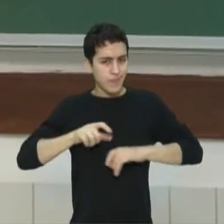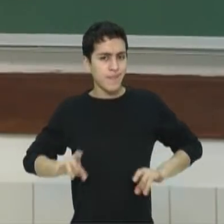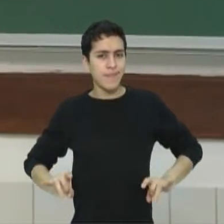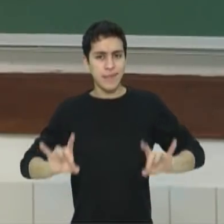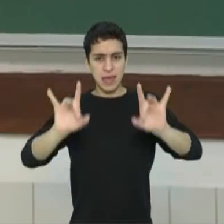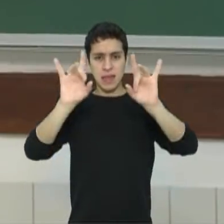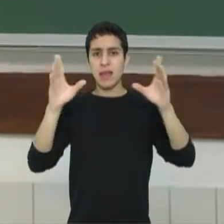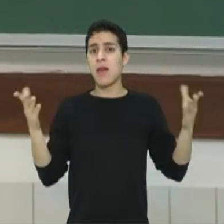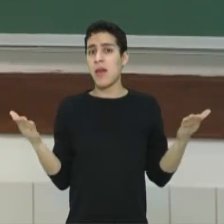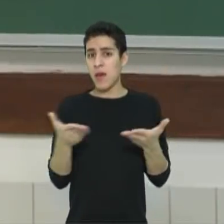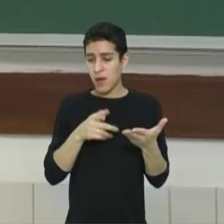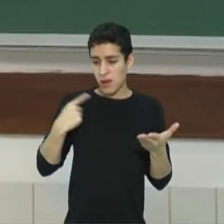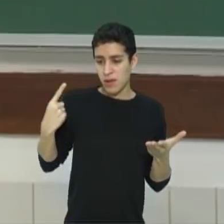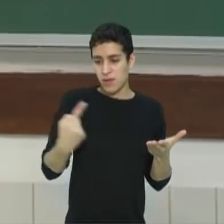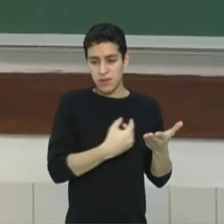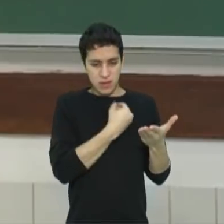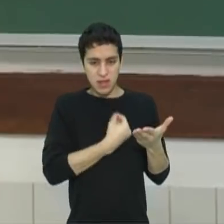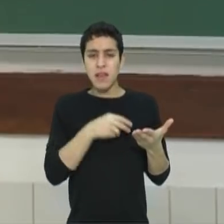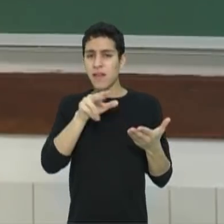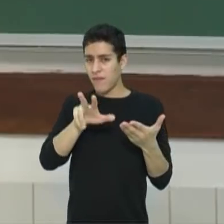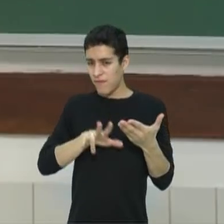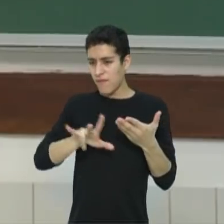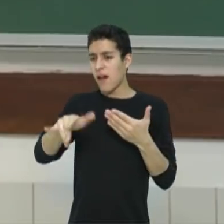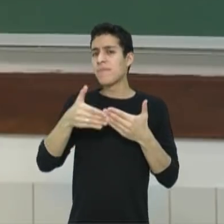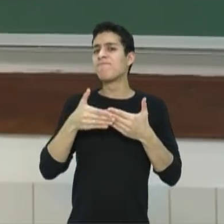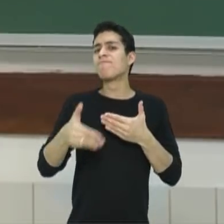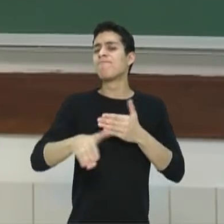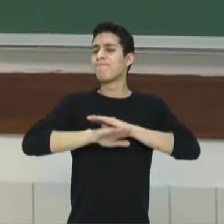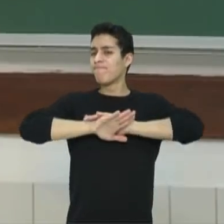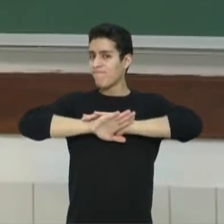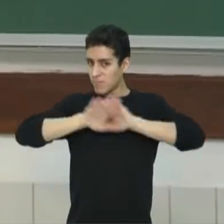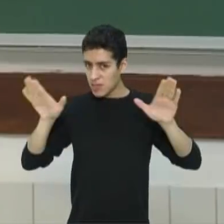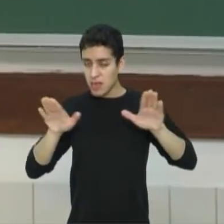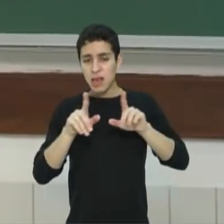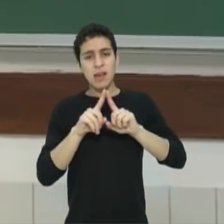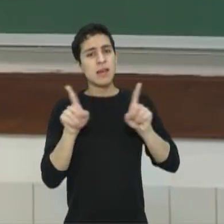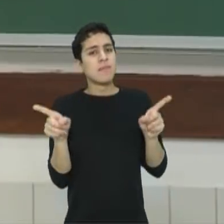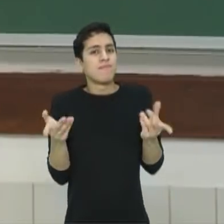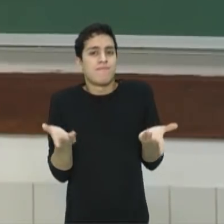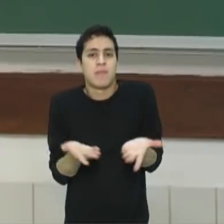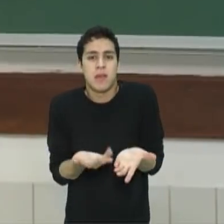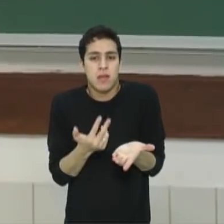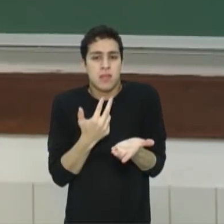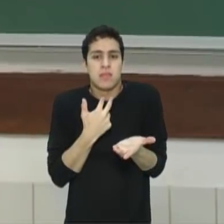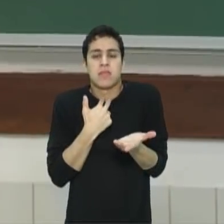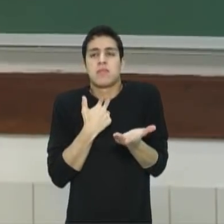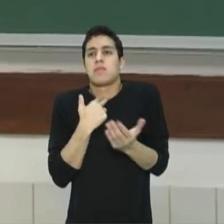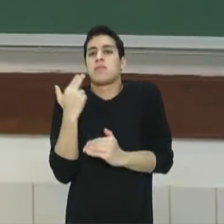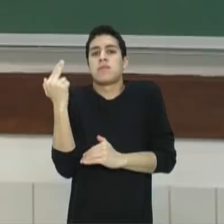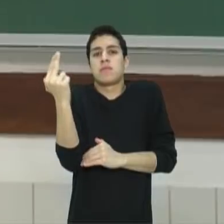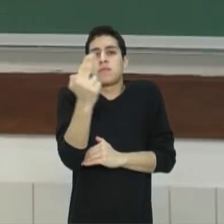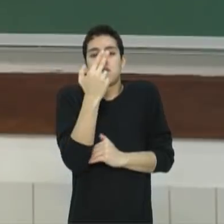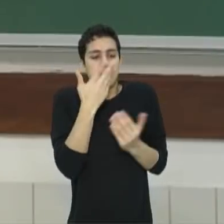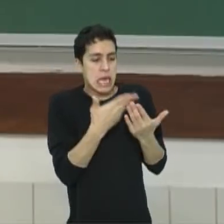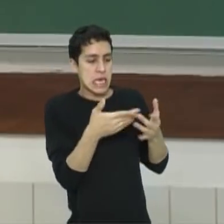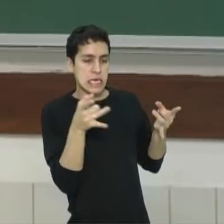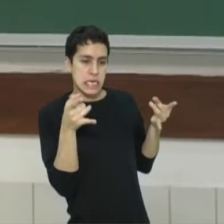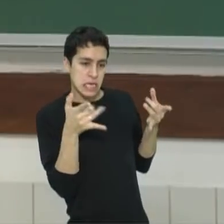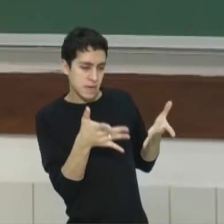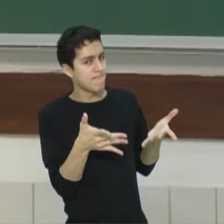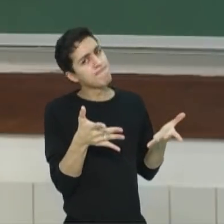estamos todos vivendo, né? Isso vai passar, acreditem, né? Mas não podemos também agora abandonar os estudos, né?